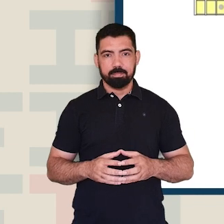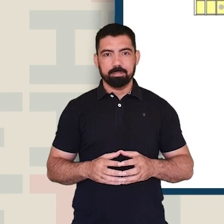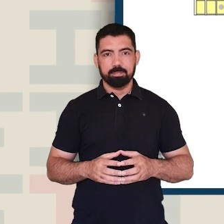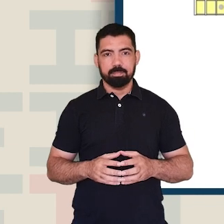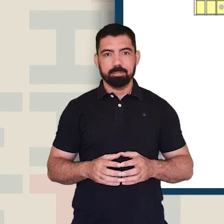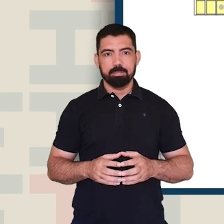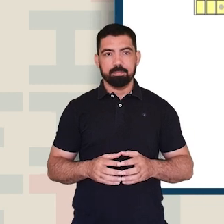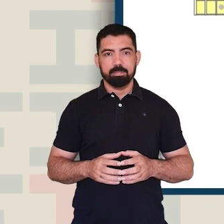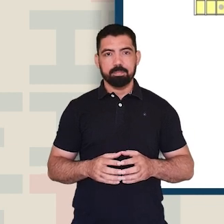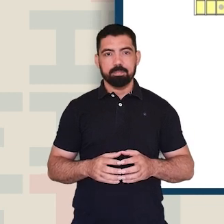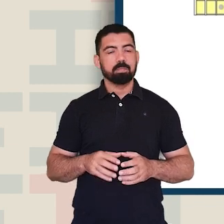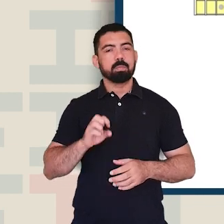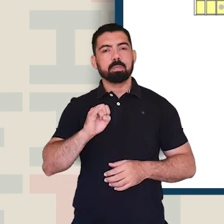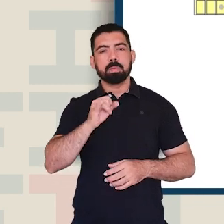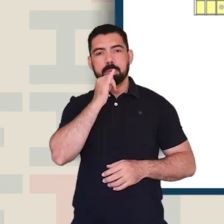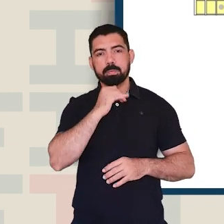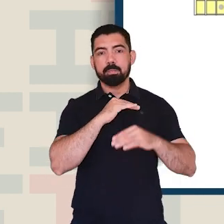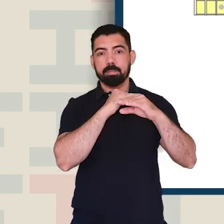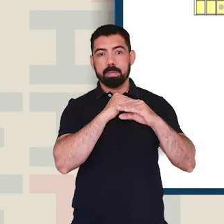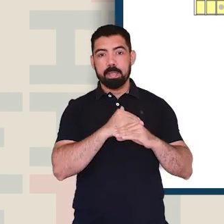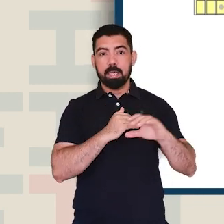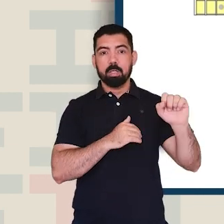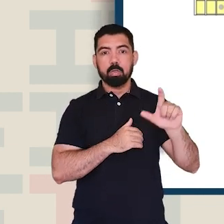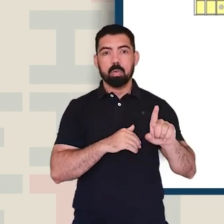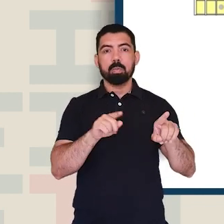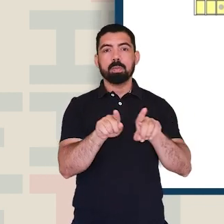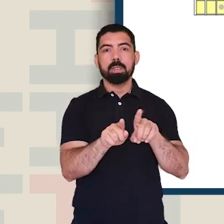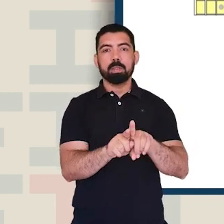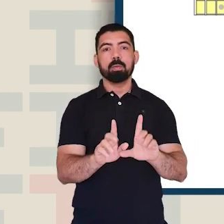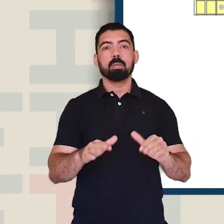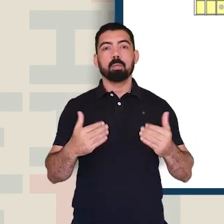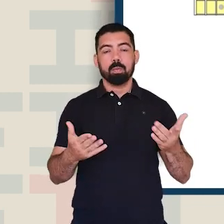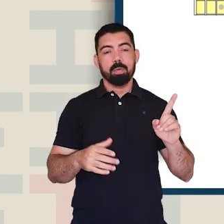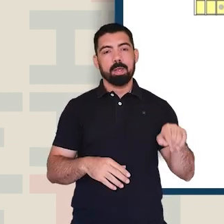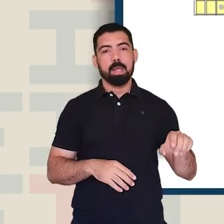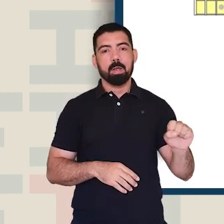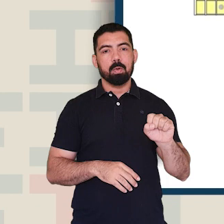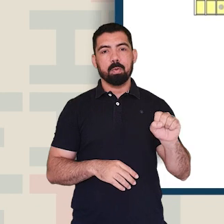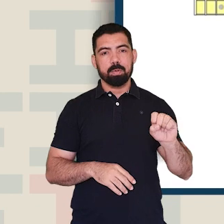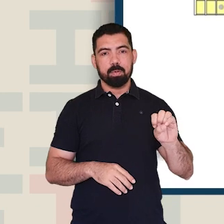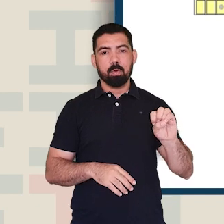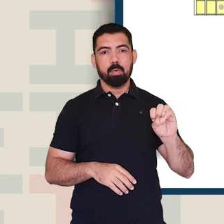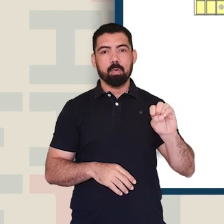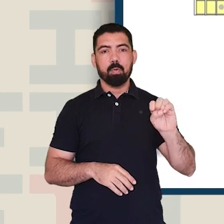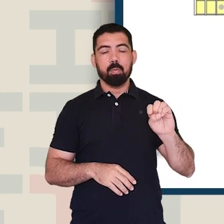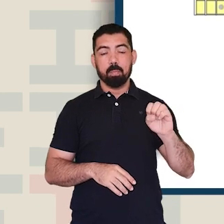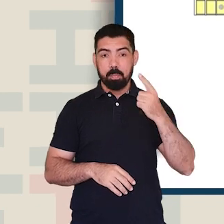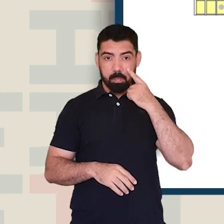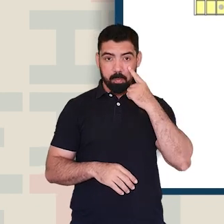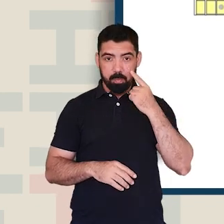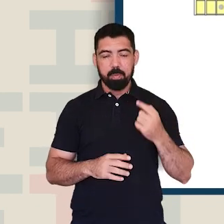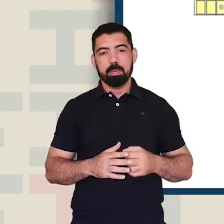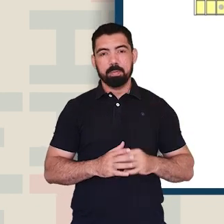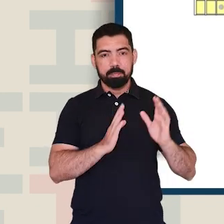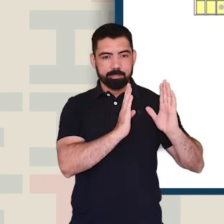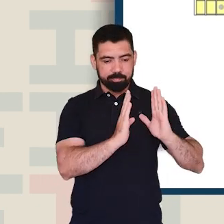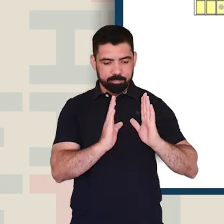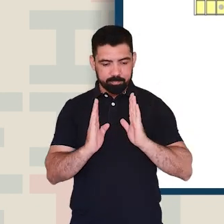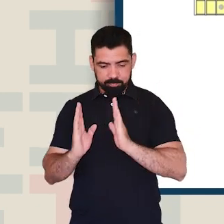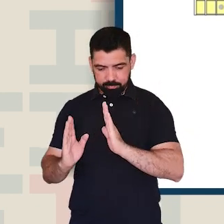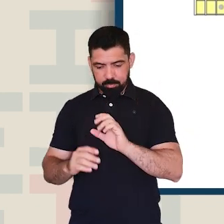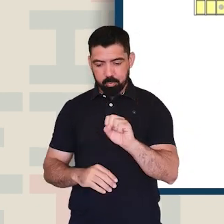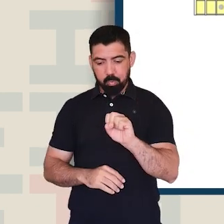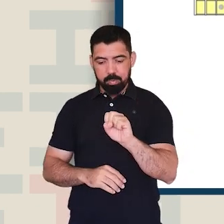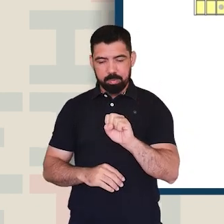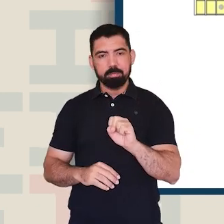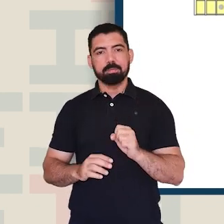Tá? Se for no padrão do Sol, seria na oitava casa aqui, né? Então seria